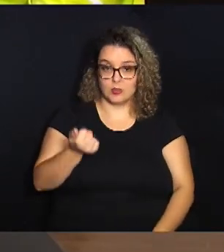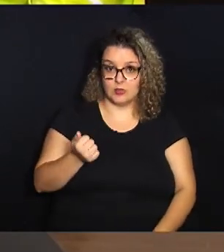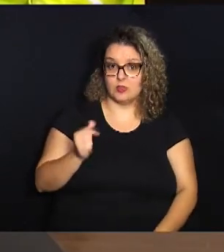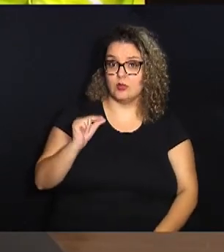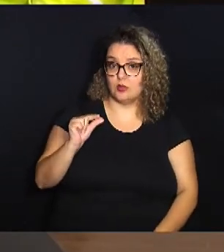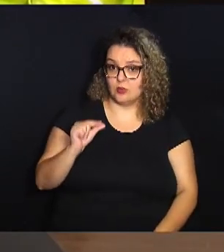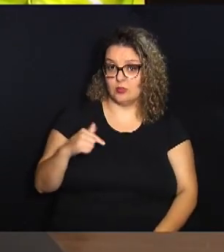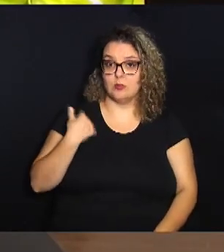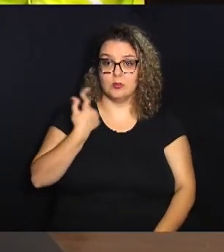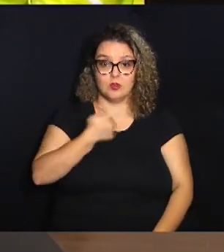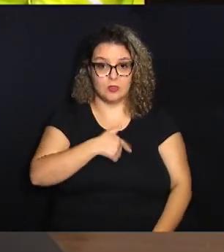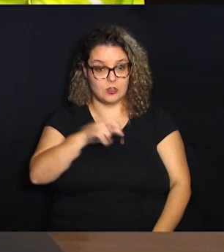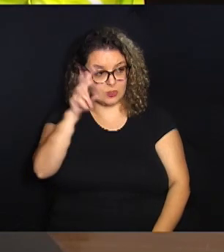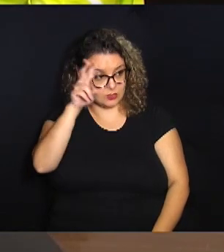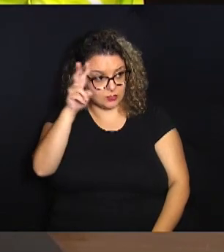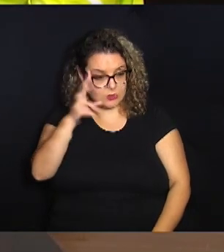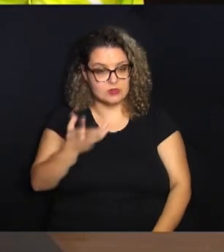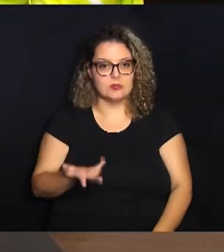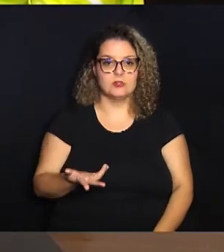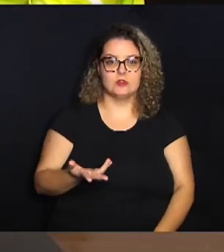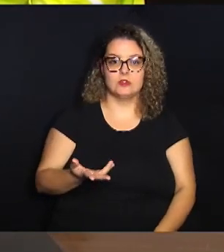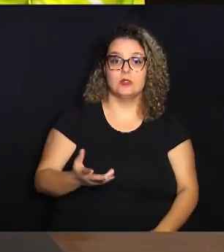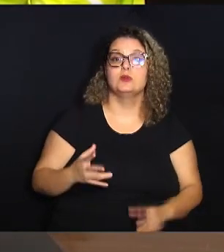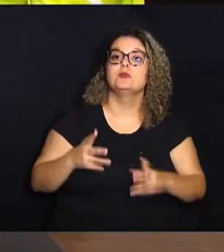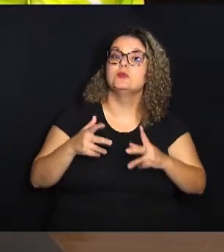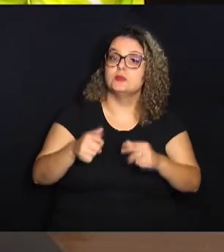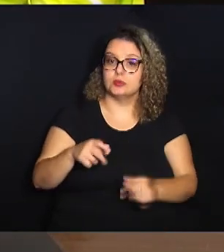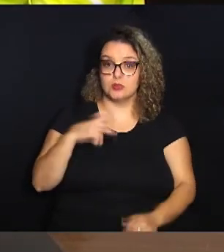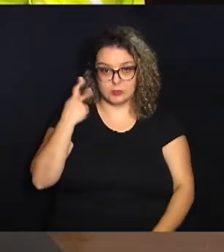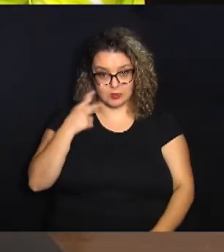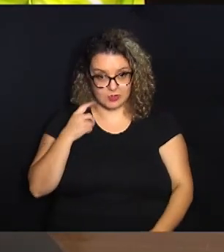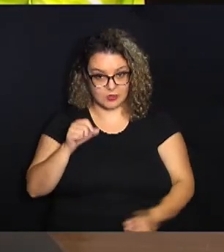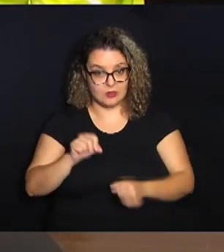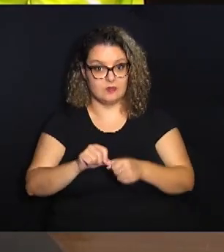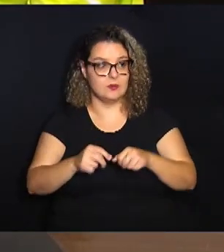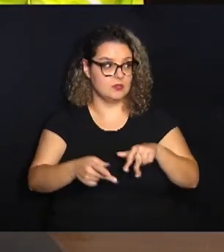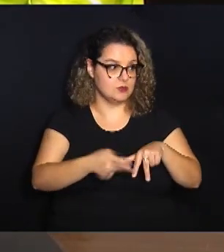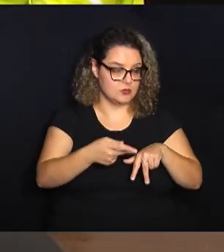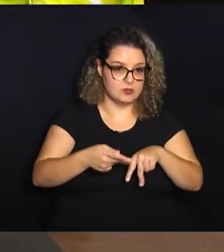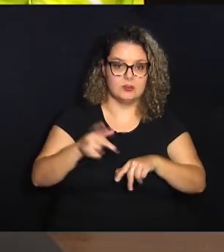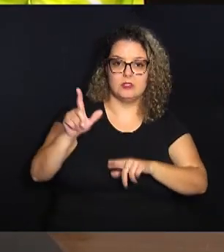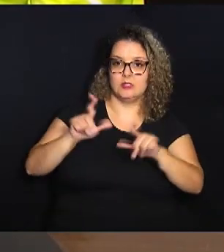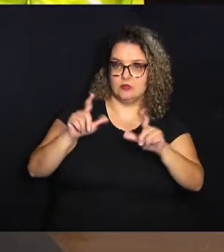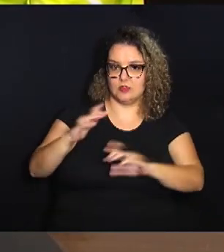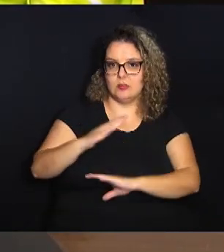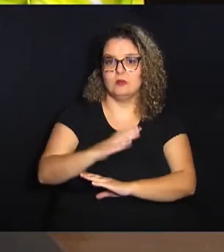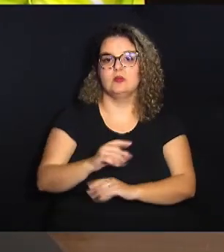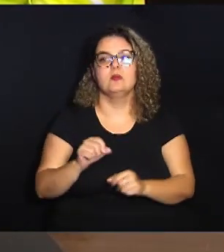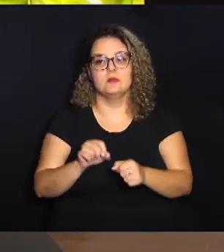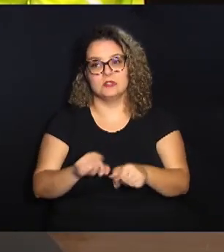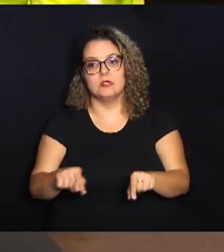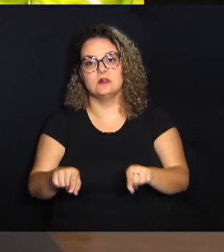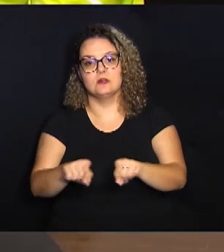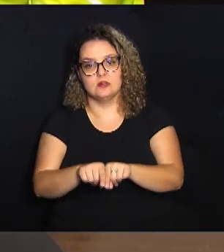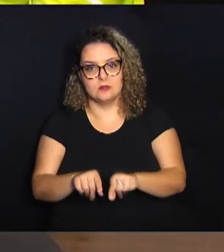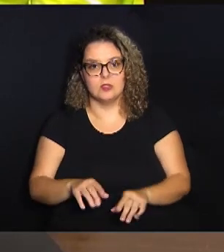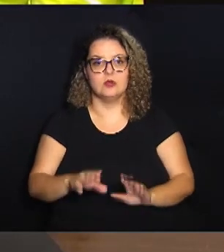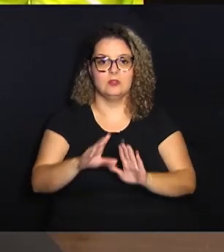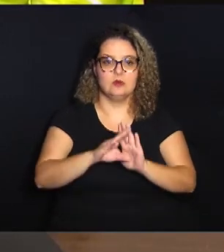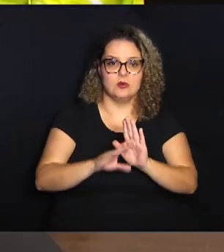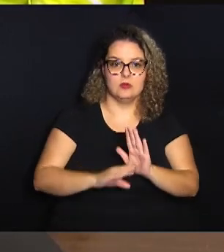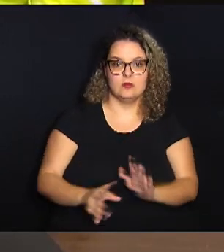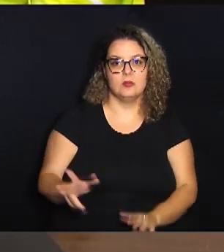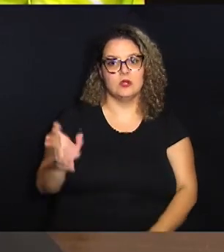a nossa história. Todos os vereadores fizeram seu depoimento na TV Câmara, fizemos também programa para